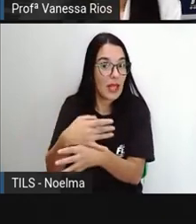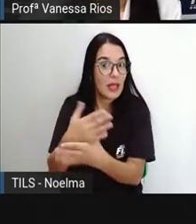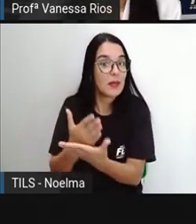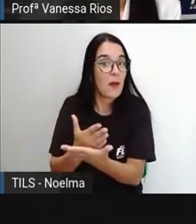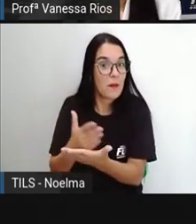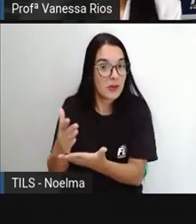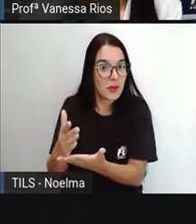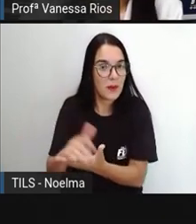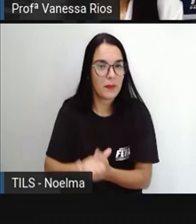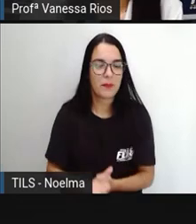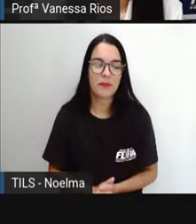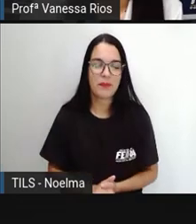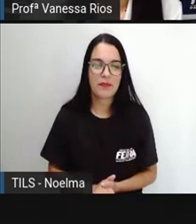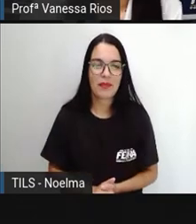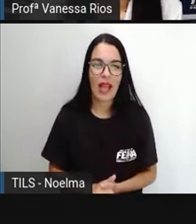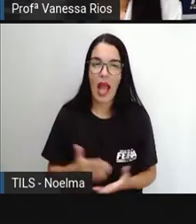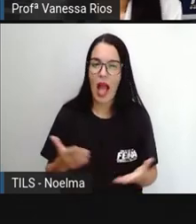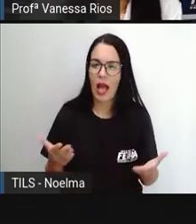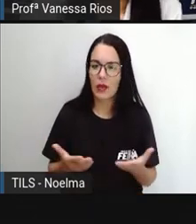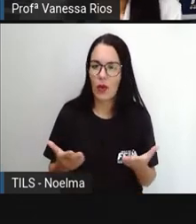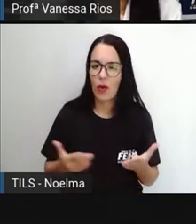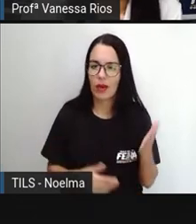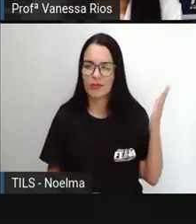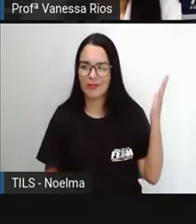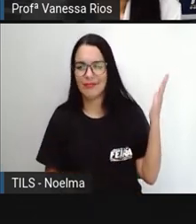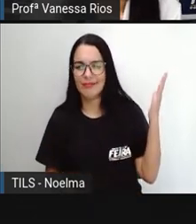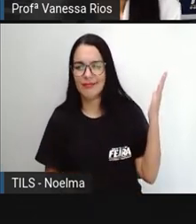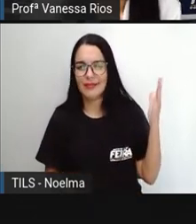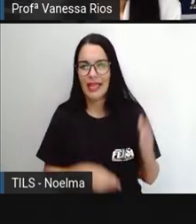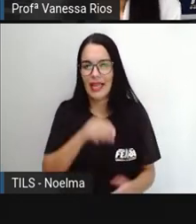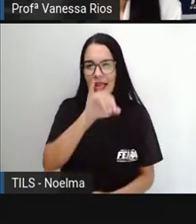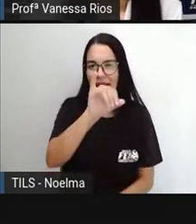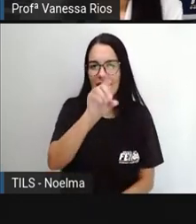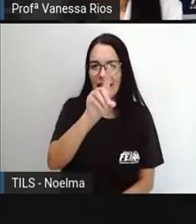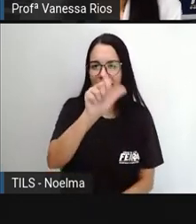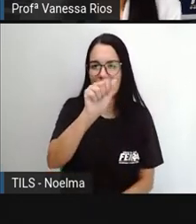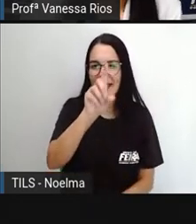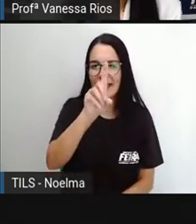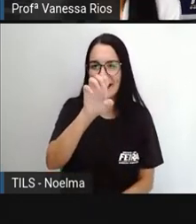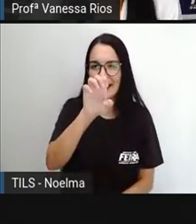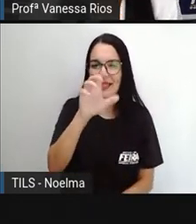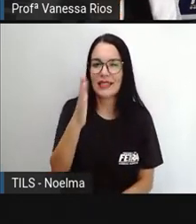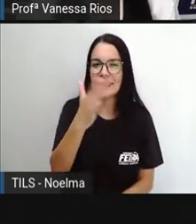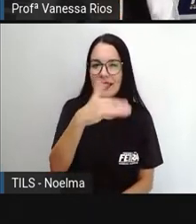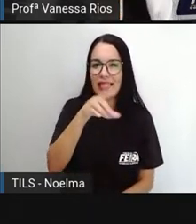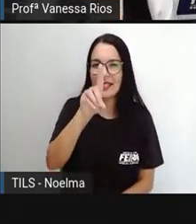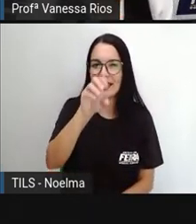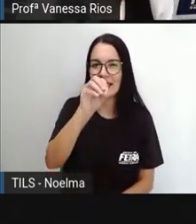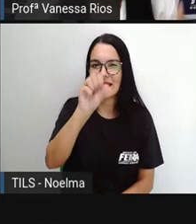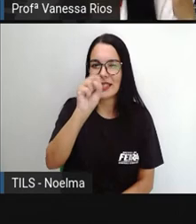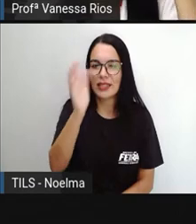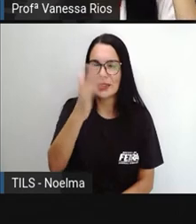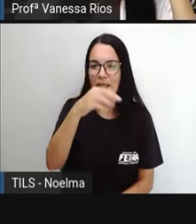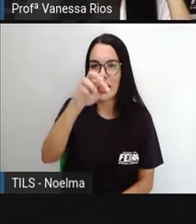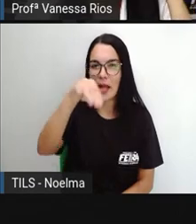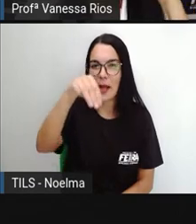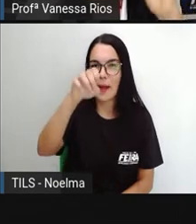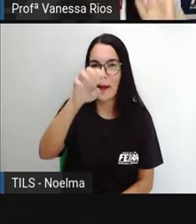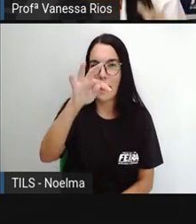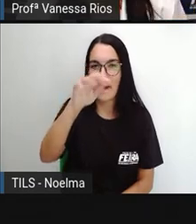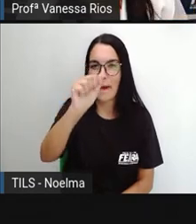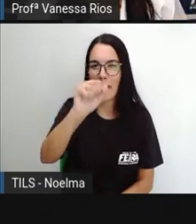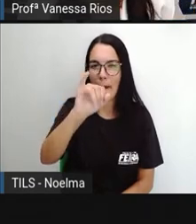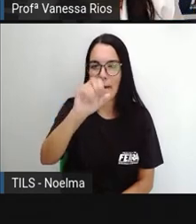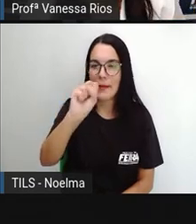E aí chegamos na Idade dos Metais. Na Idade dos Metais, aí o abandono dos